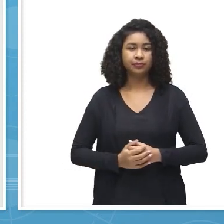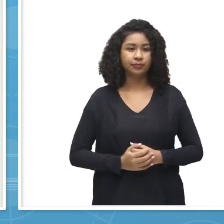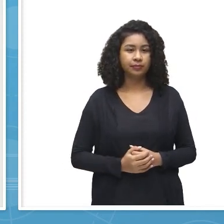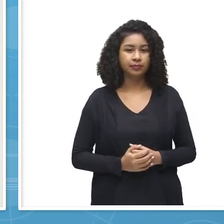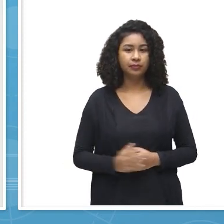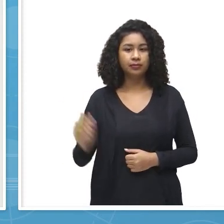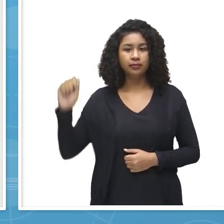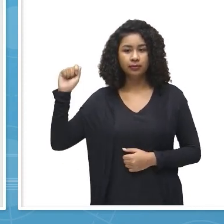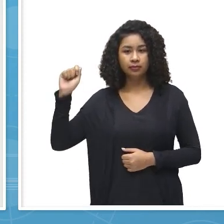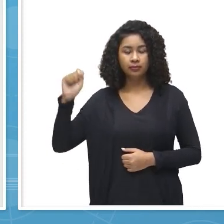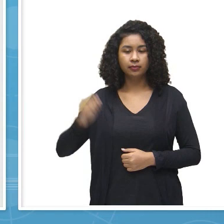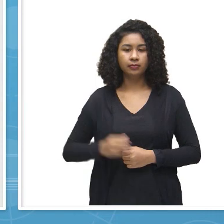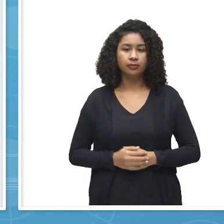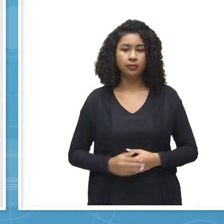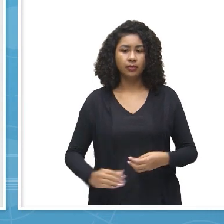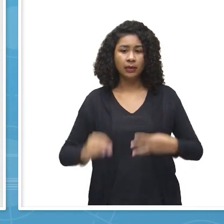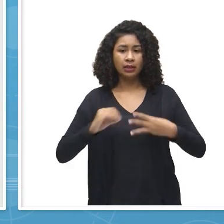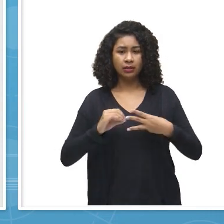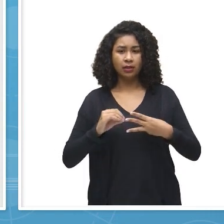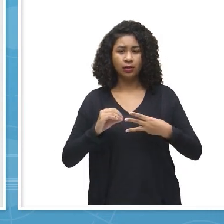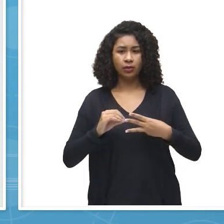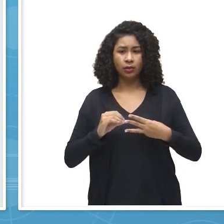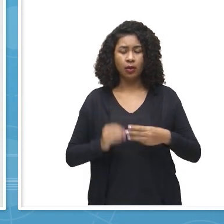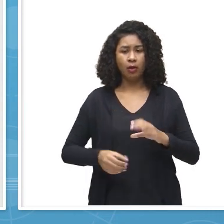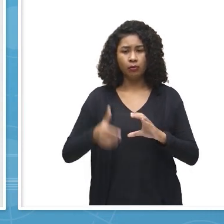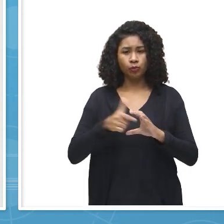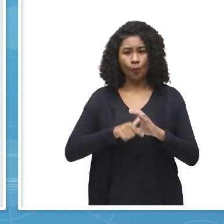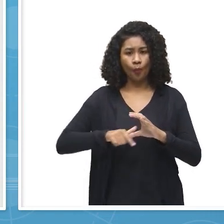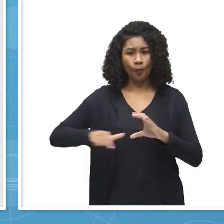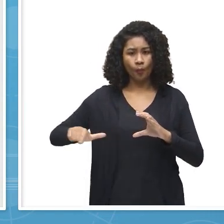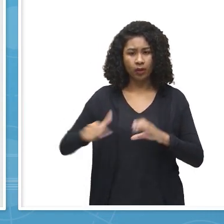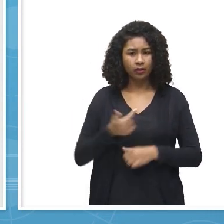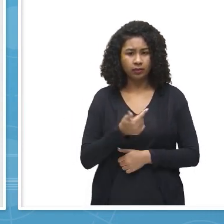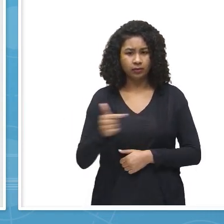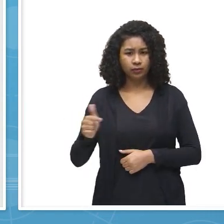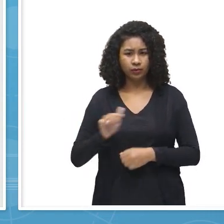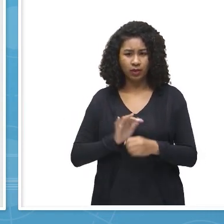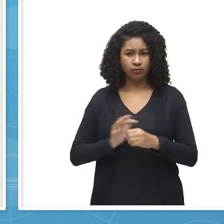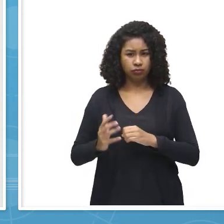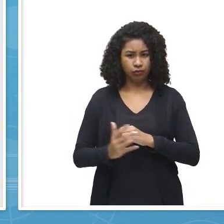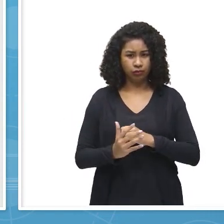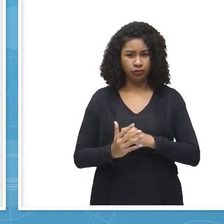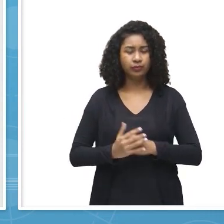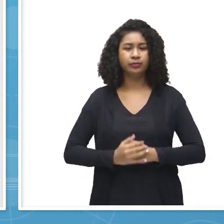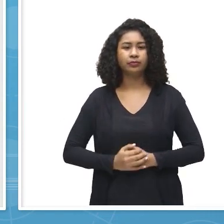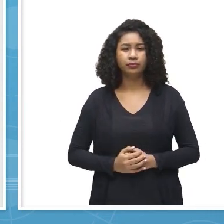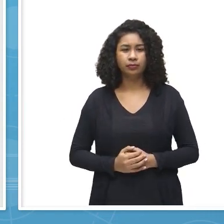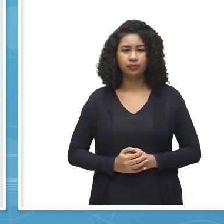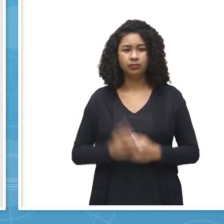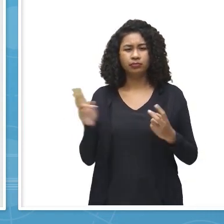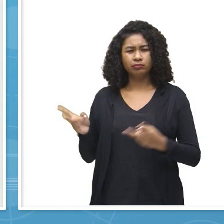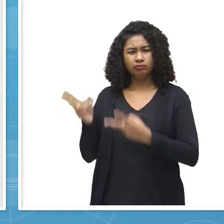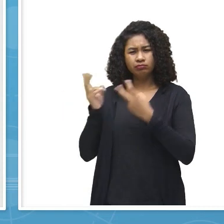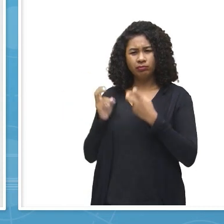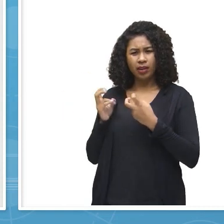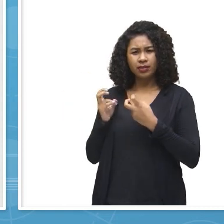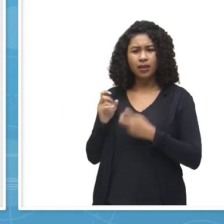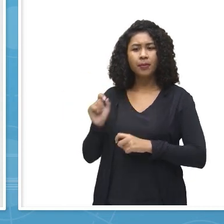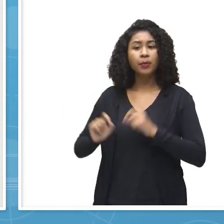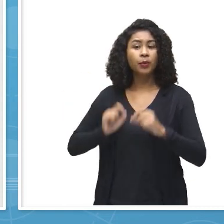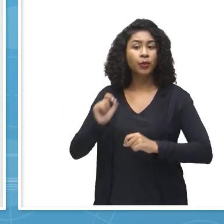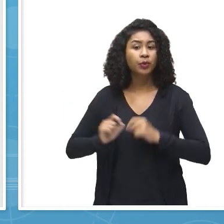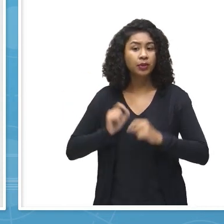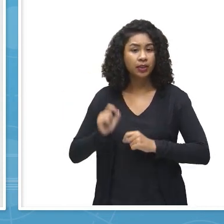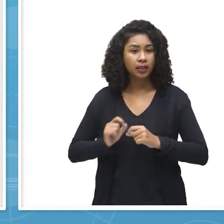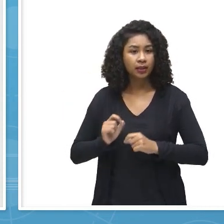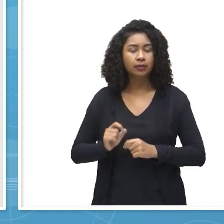Letra A. As células eucariontes não possuem carioteca? Então a gente já vê aqui nessa primeira que